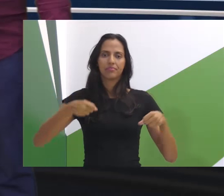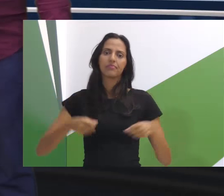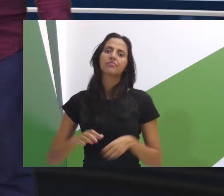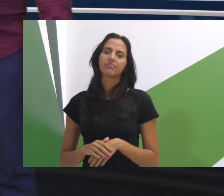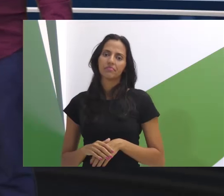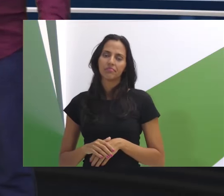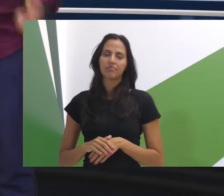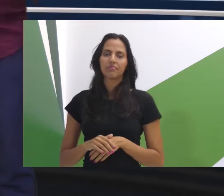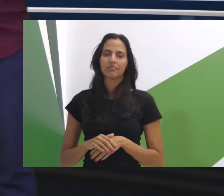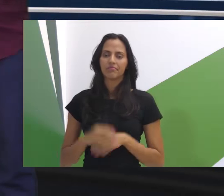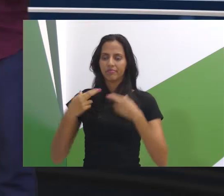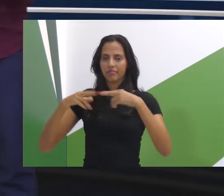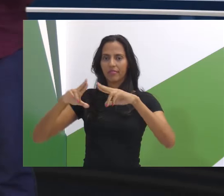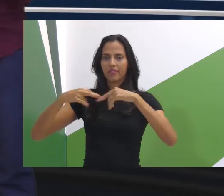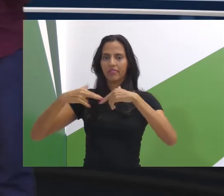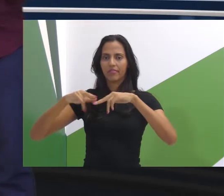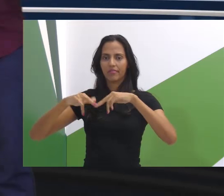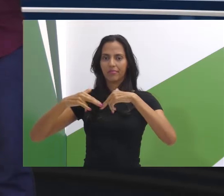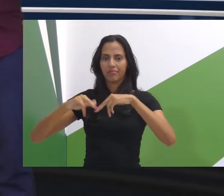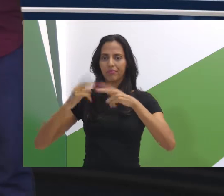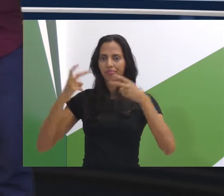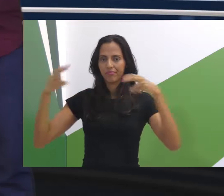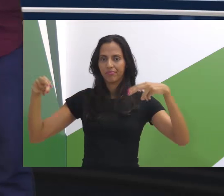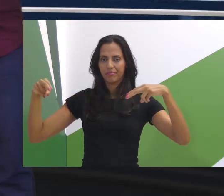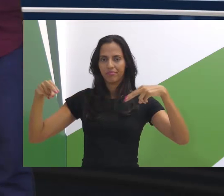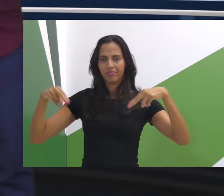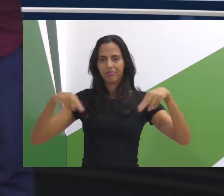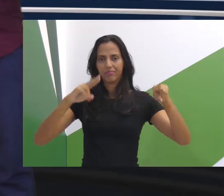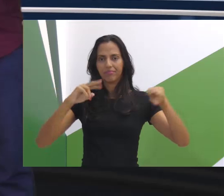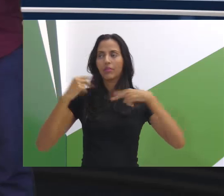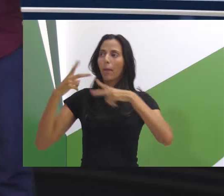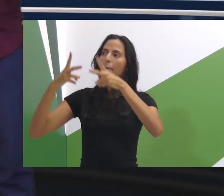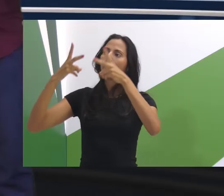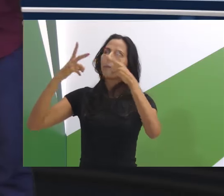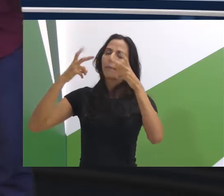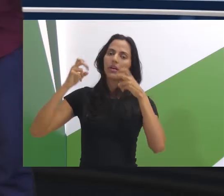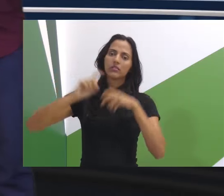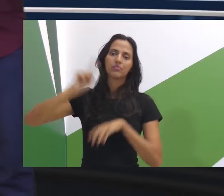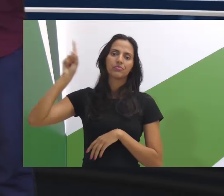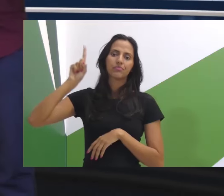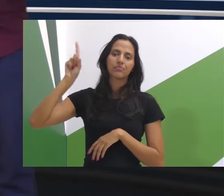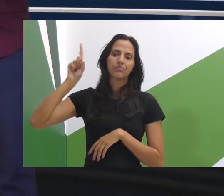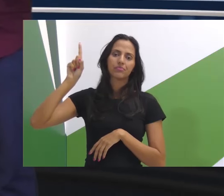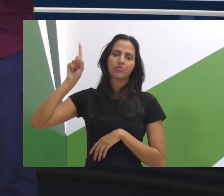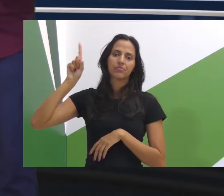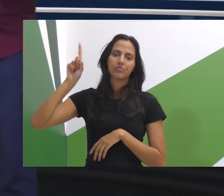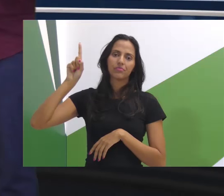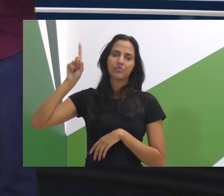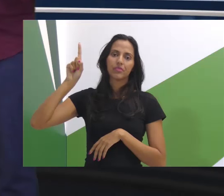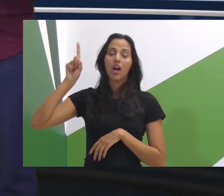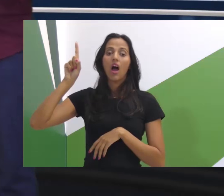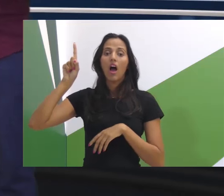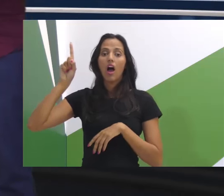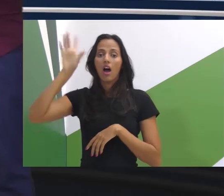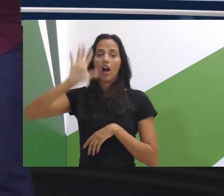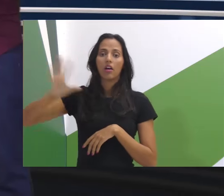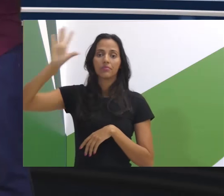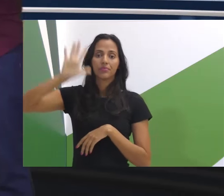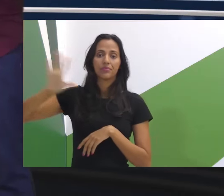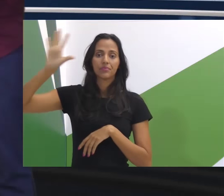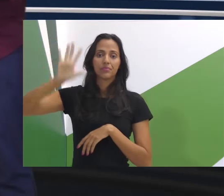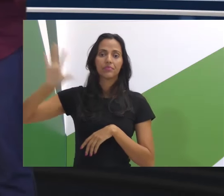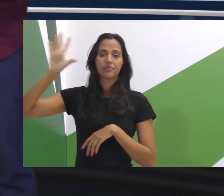Correto? E nessa outra imagem, a gente vai perceber o seguinte, o cotidiano de dentro